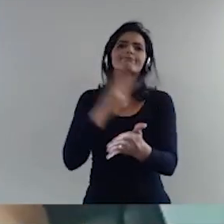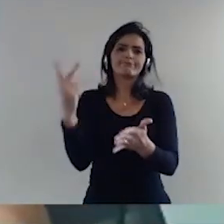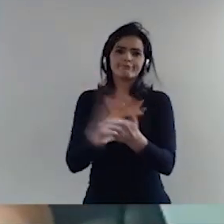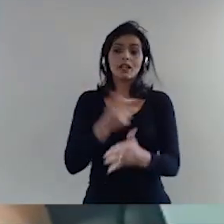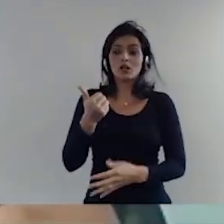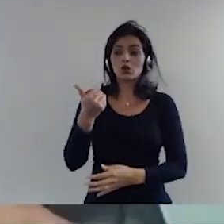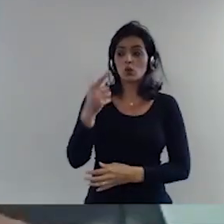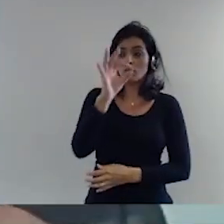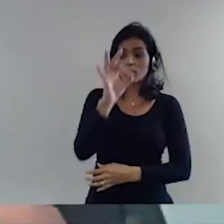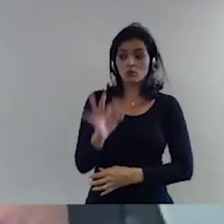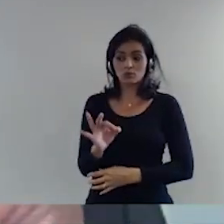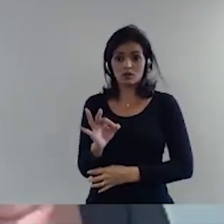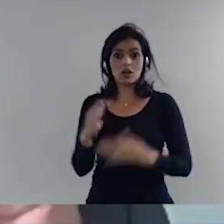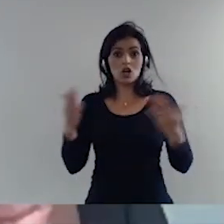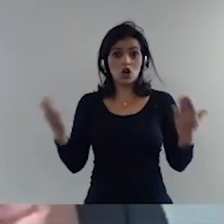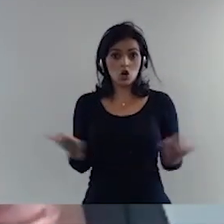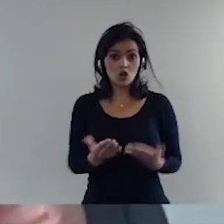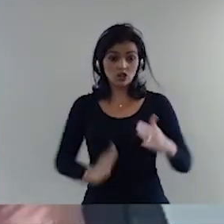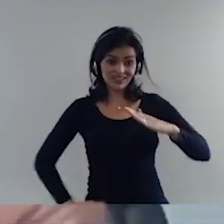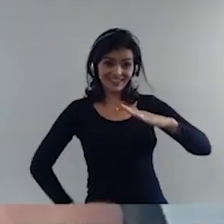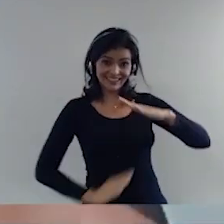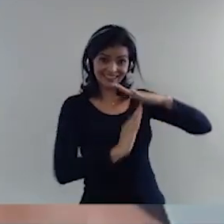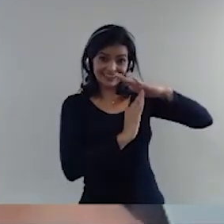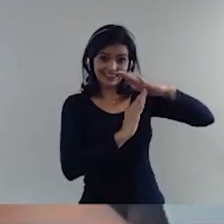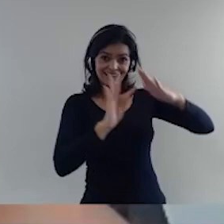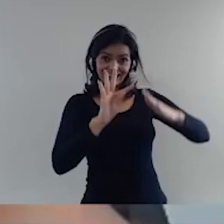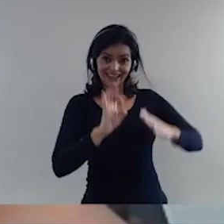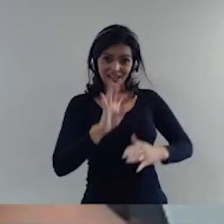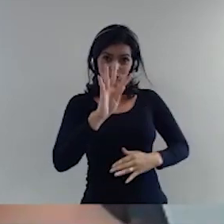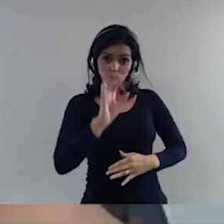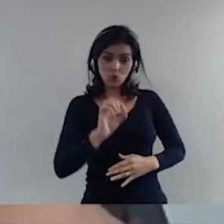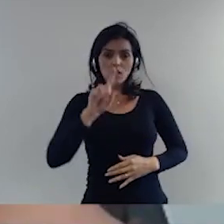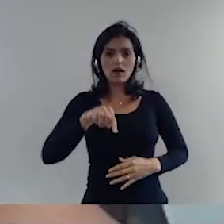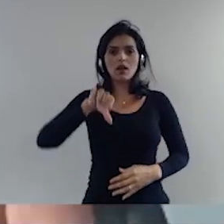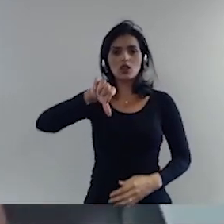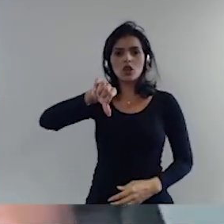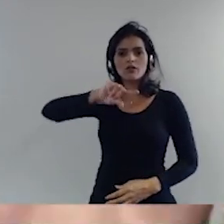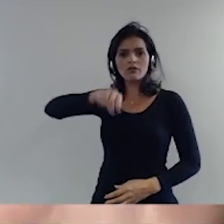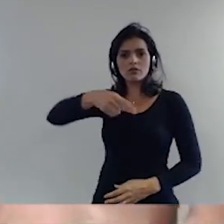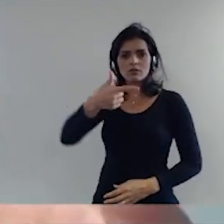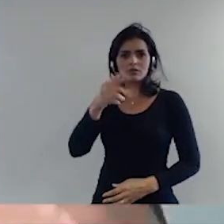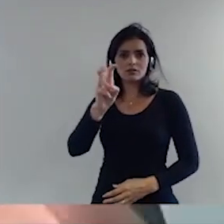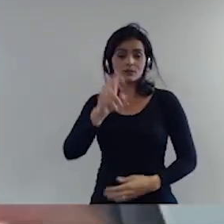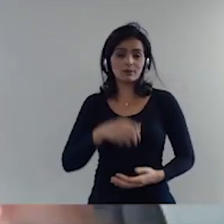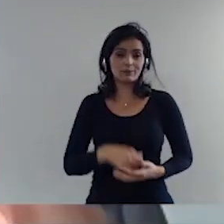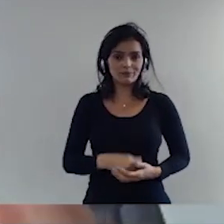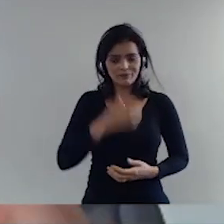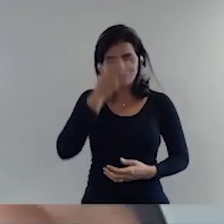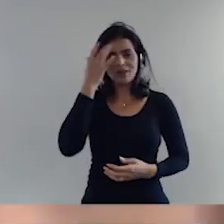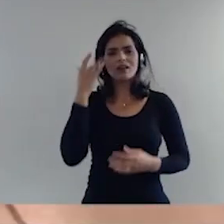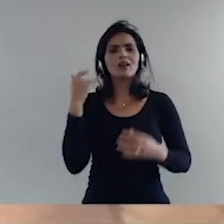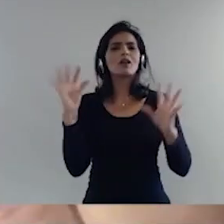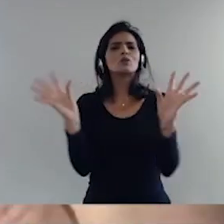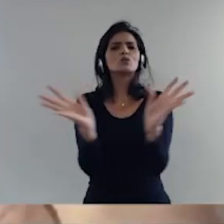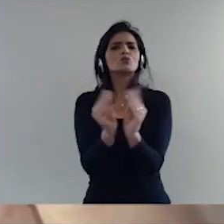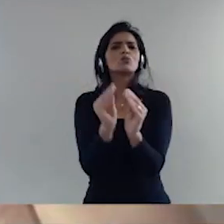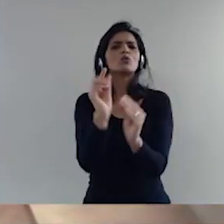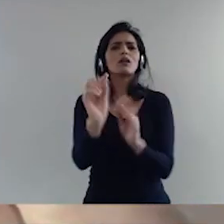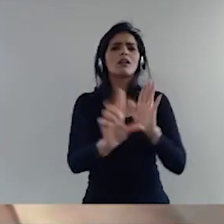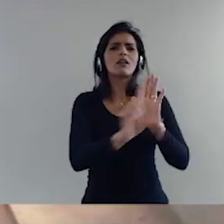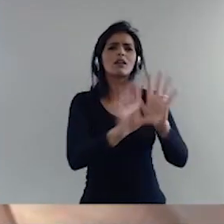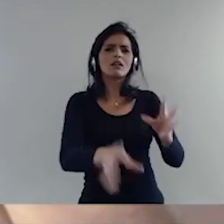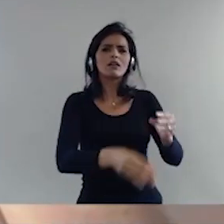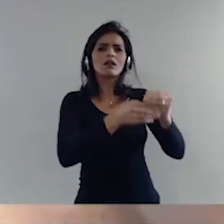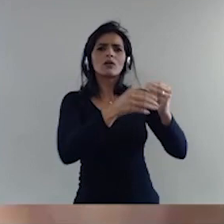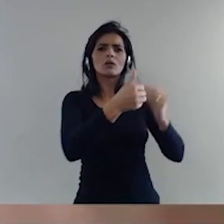para 12%, que hoje, no teto, é 9,25%. Resumo da ópera, esta lei